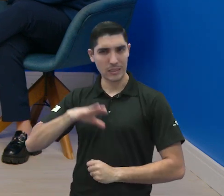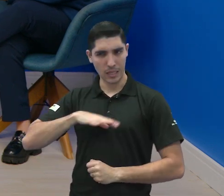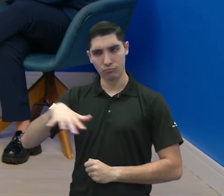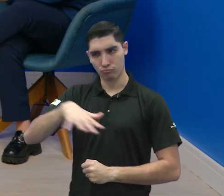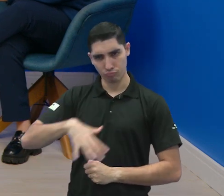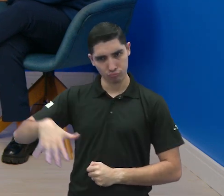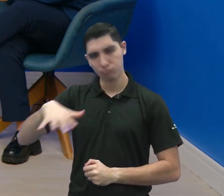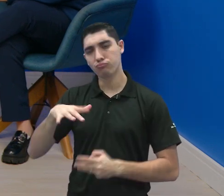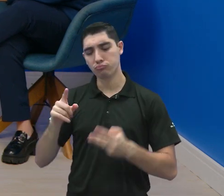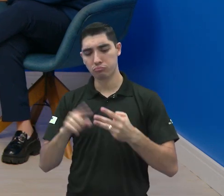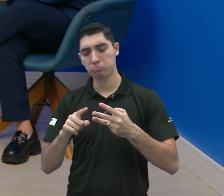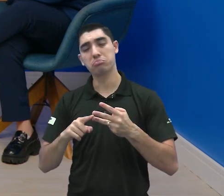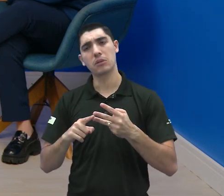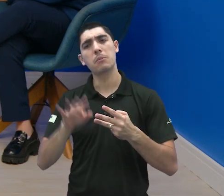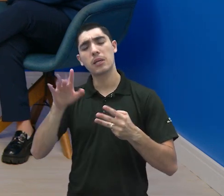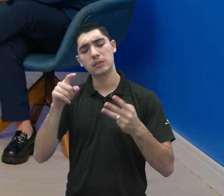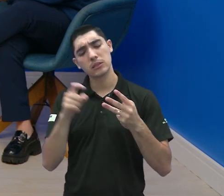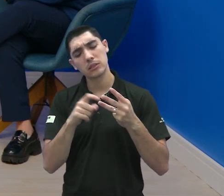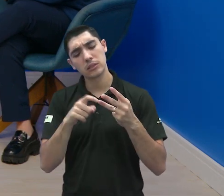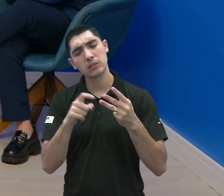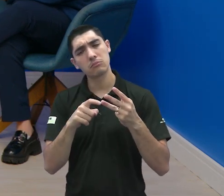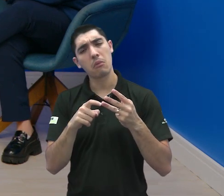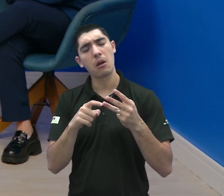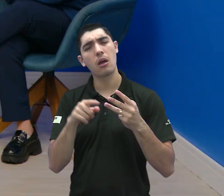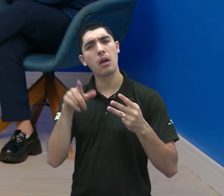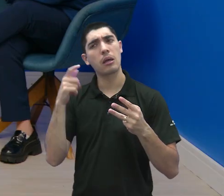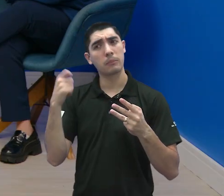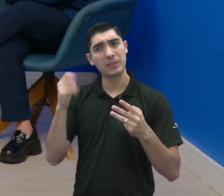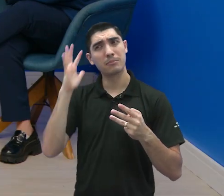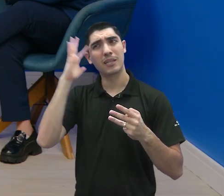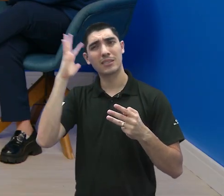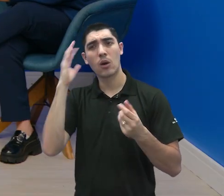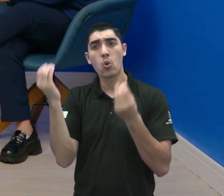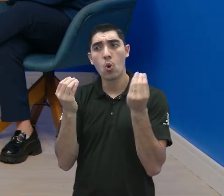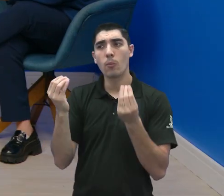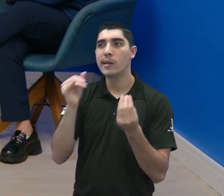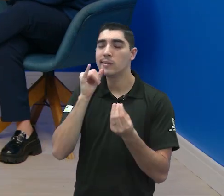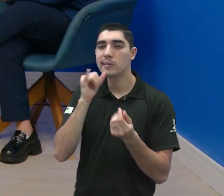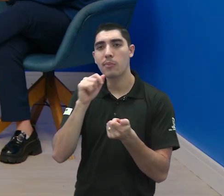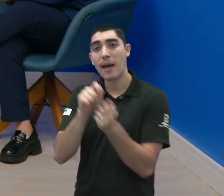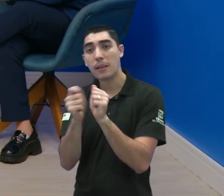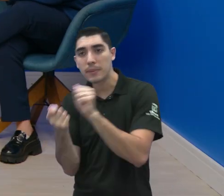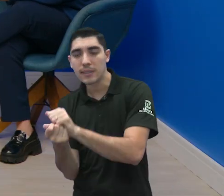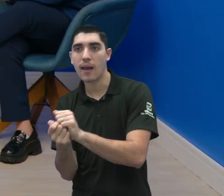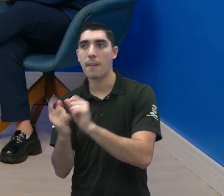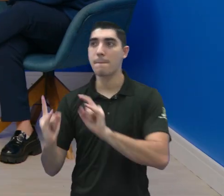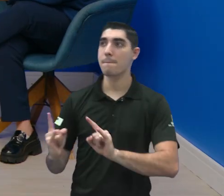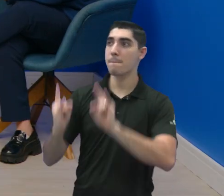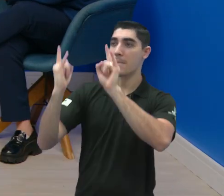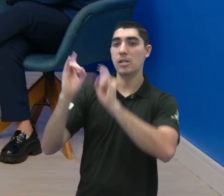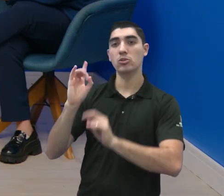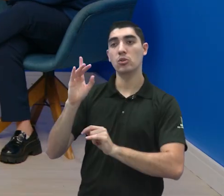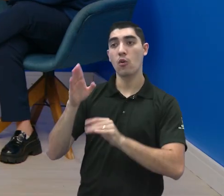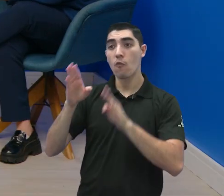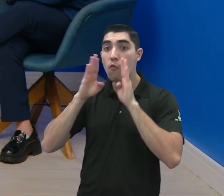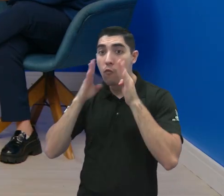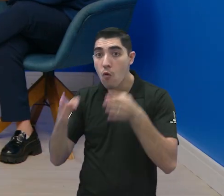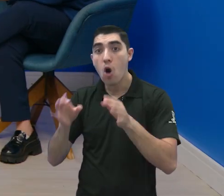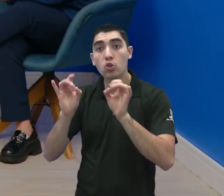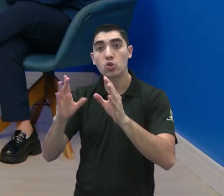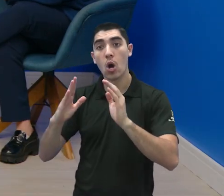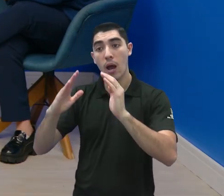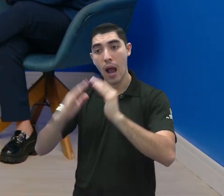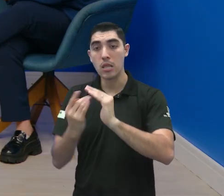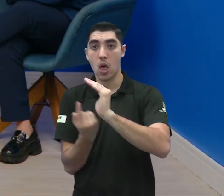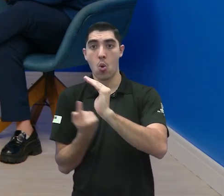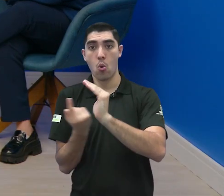falou. Falando da questão do planejamento urbano, pensar muito nessa questão da verticalização, né? Prédios com uma moradia só, já que essa tendência é